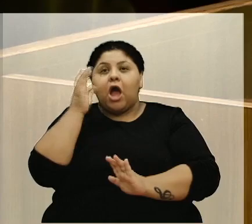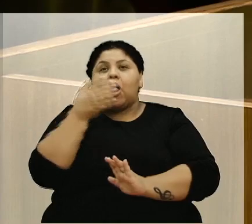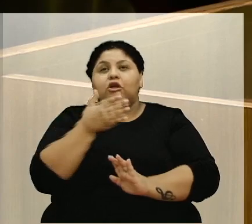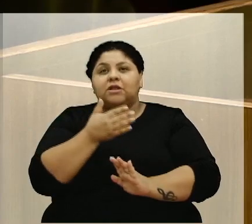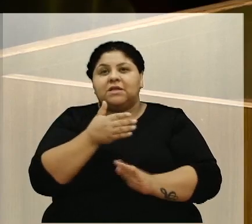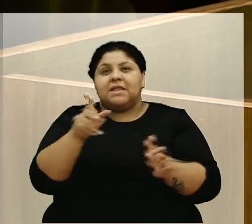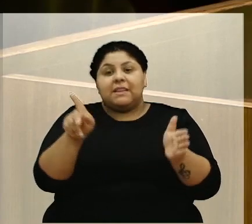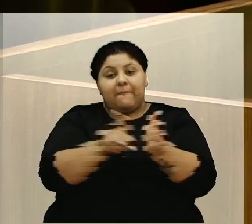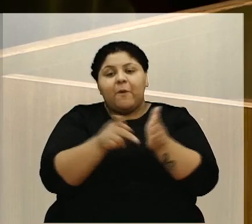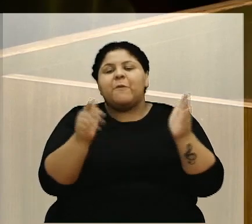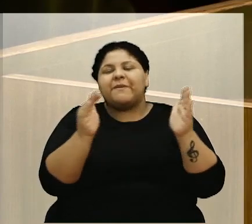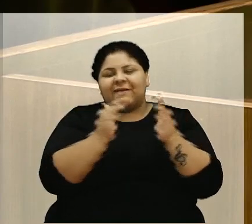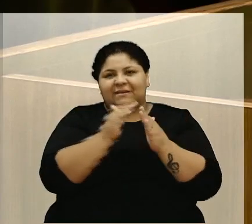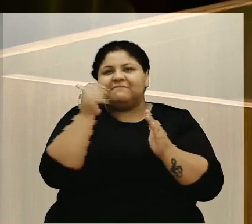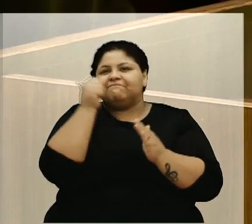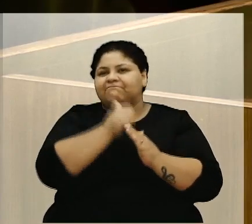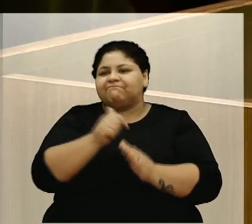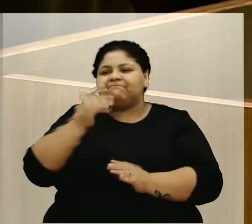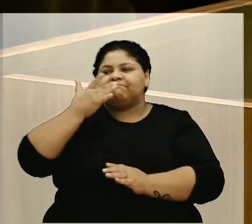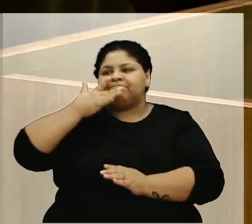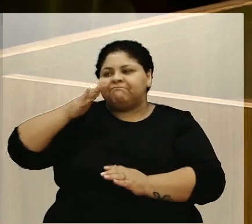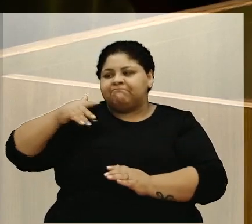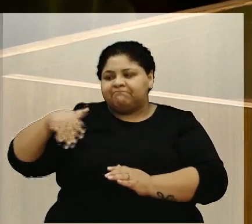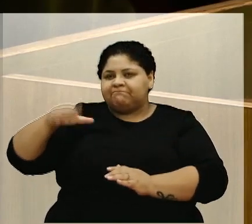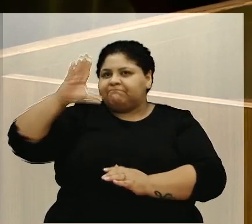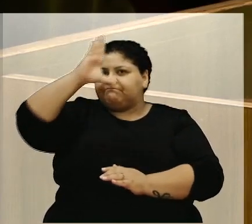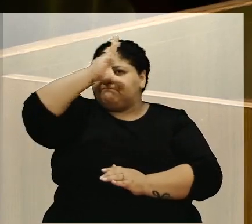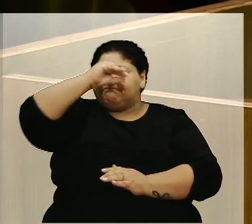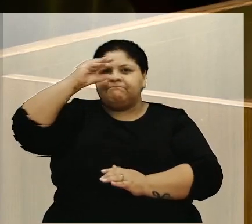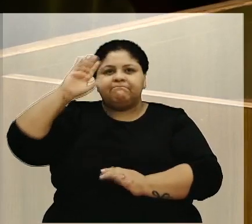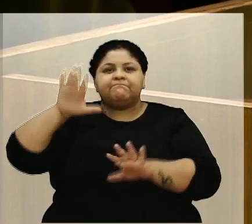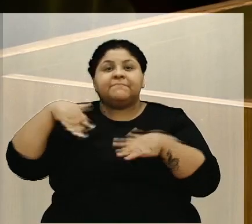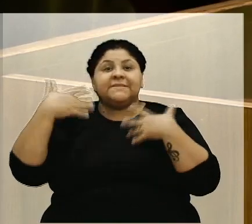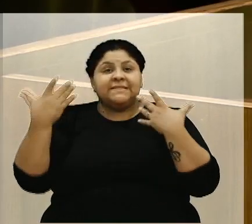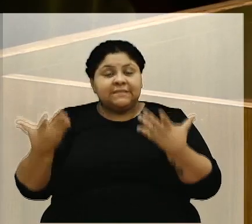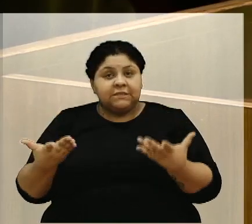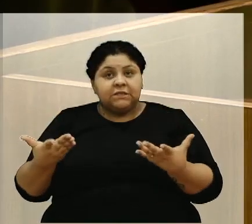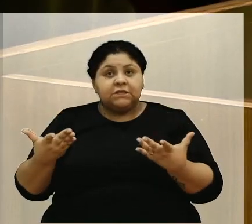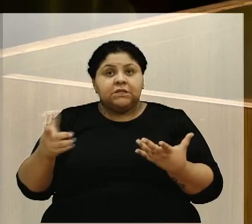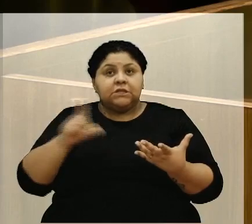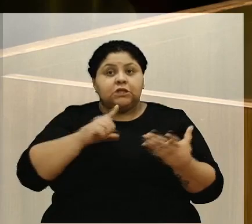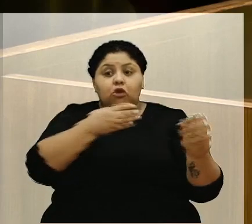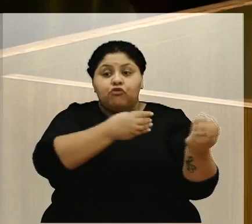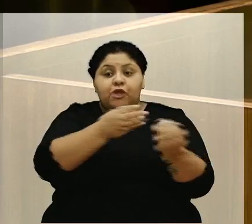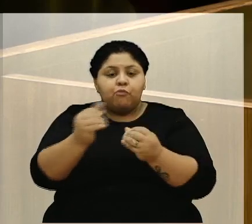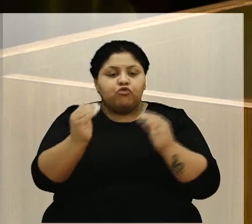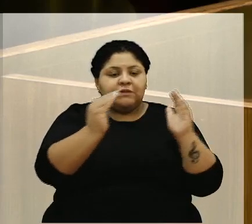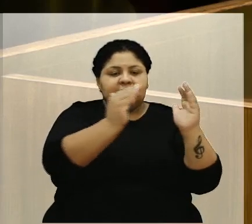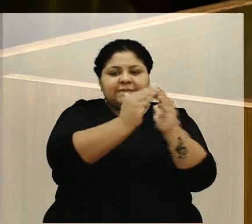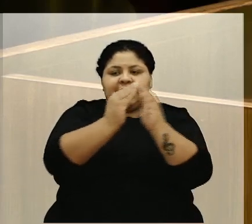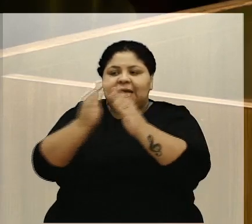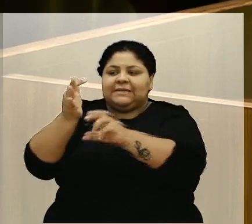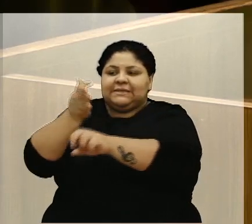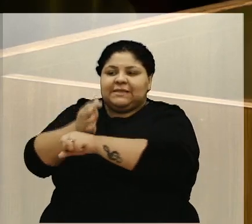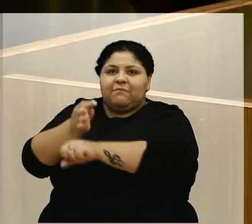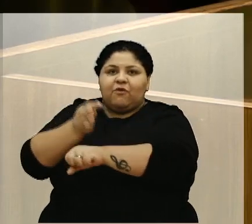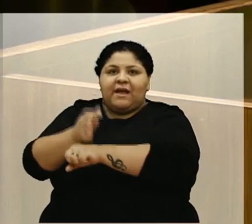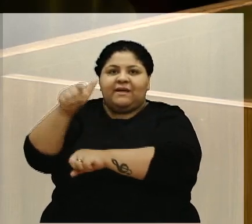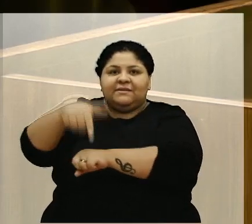casa para mulheres e crianças, adolescentes. Então, existem vários abrigos espalhados no nosso